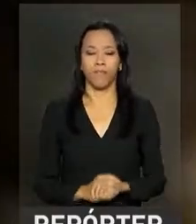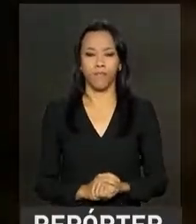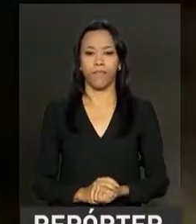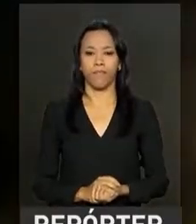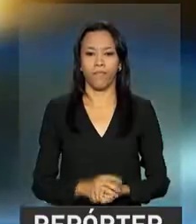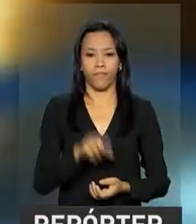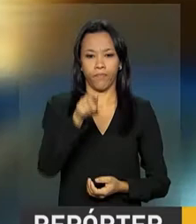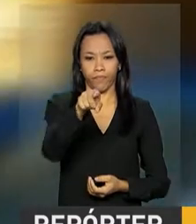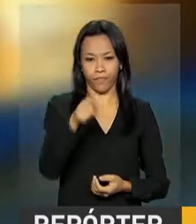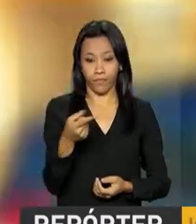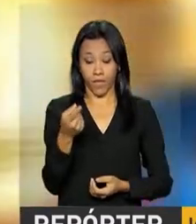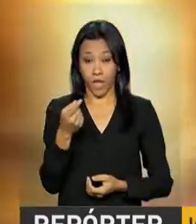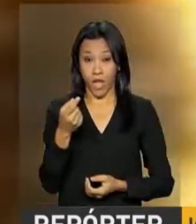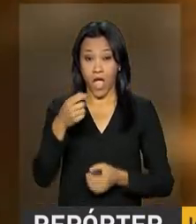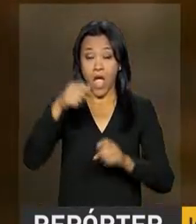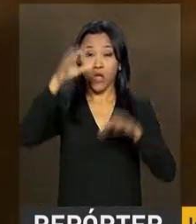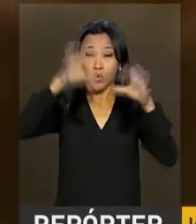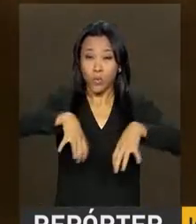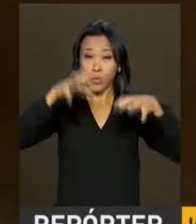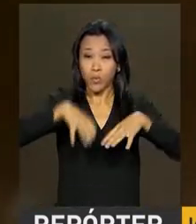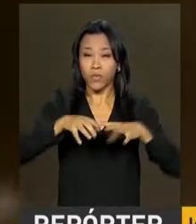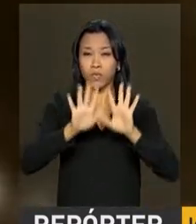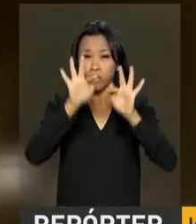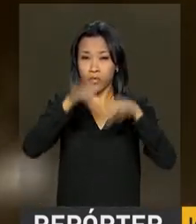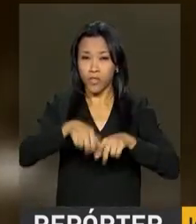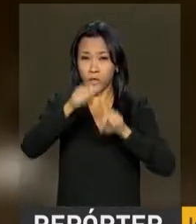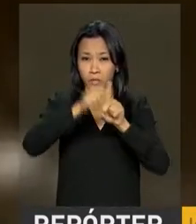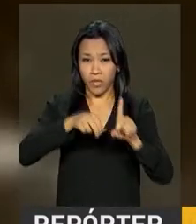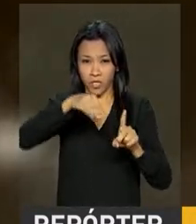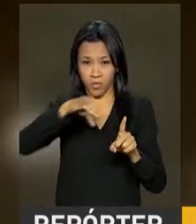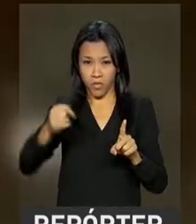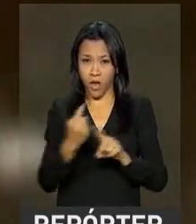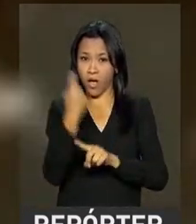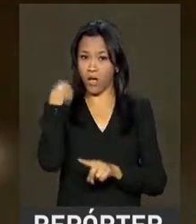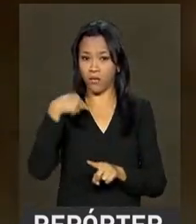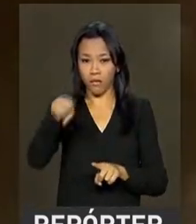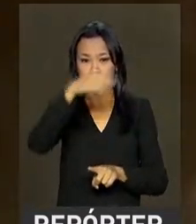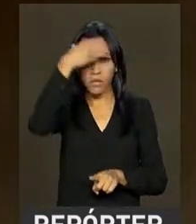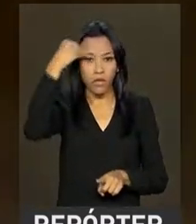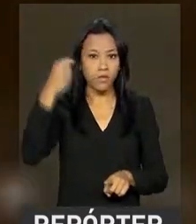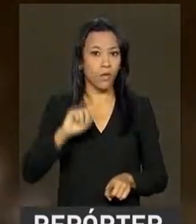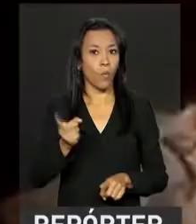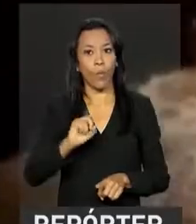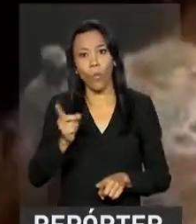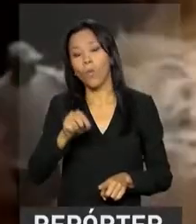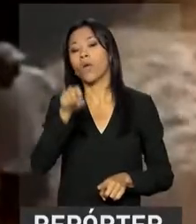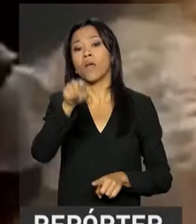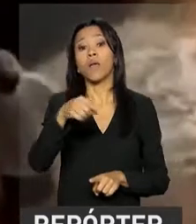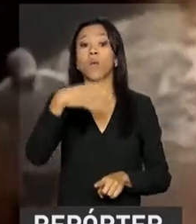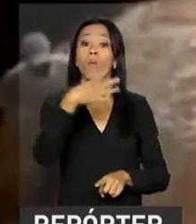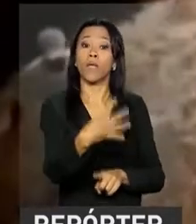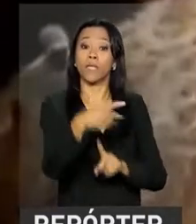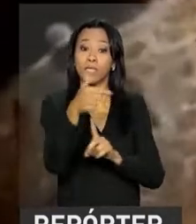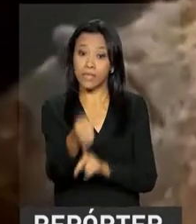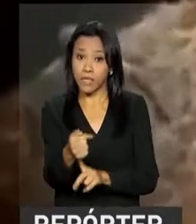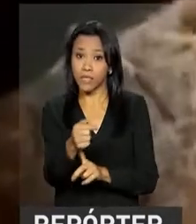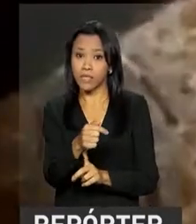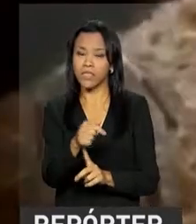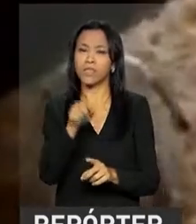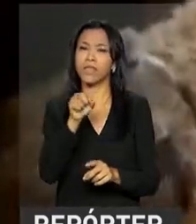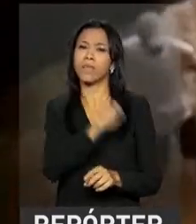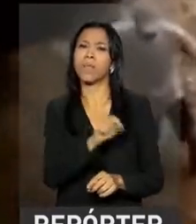As chuvas do final de maio não vão ser esquecidas nem tão cedo pelos alagoanos. 47 das